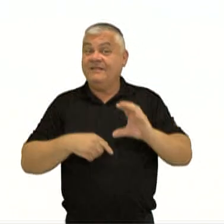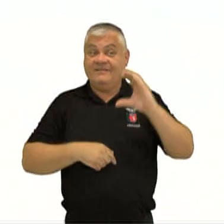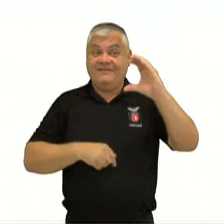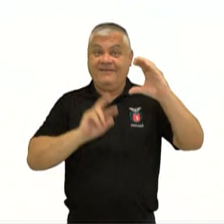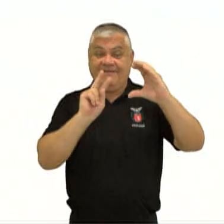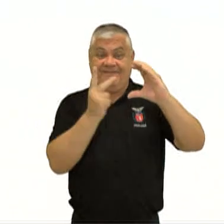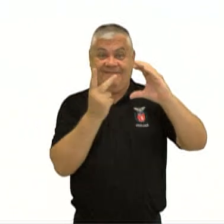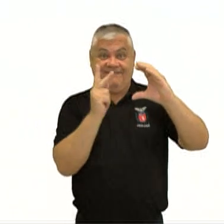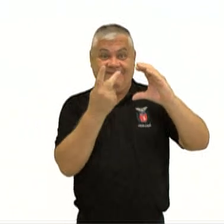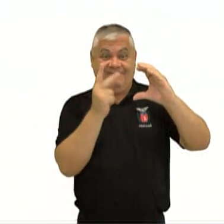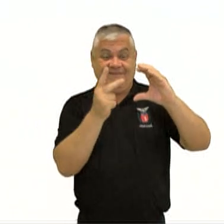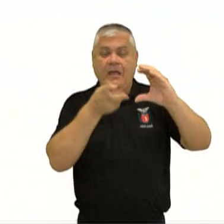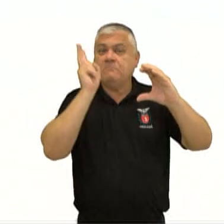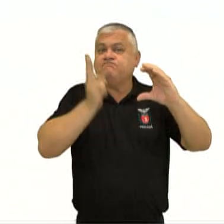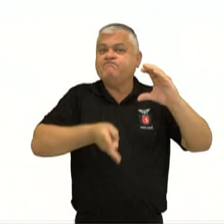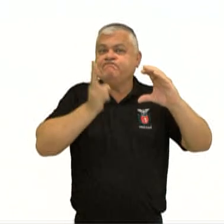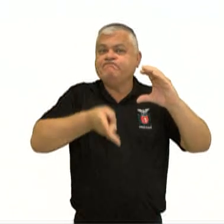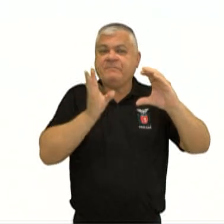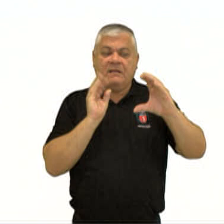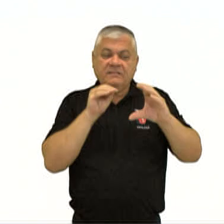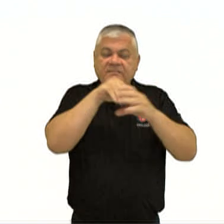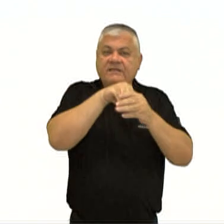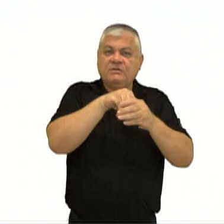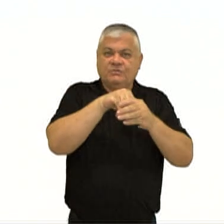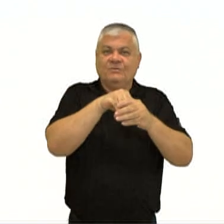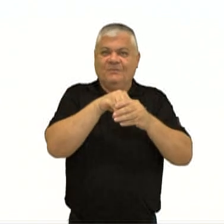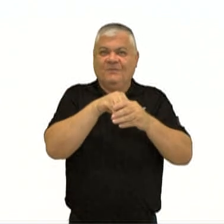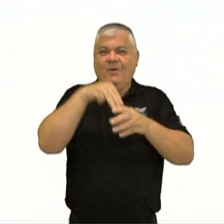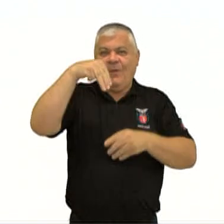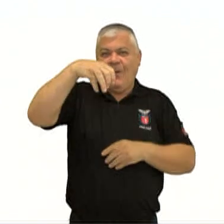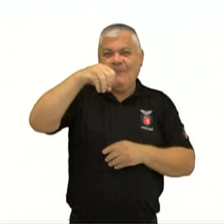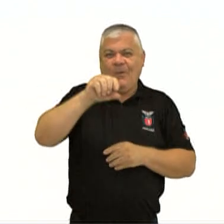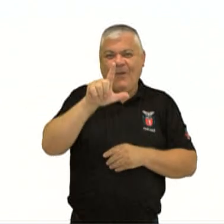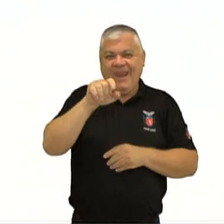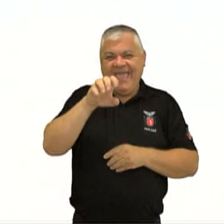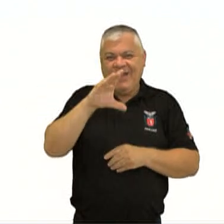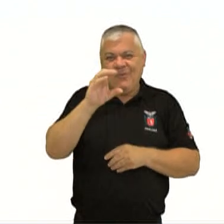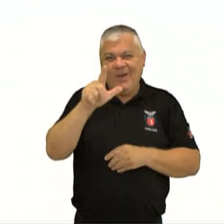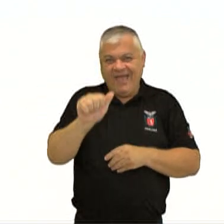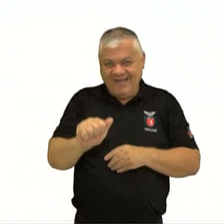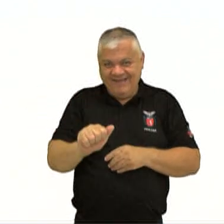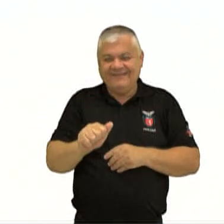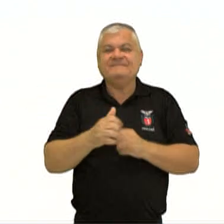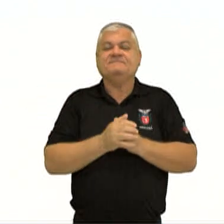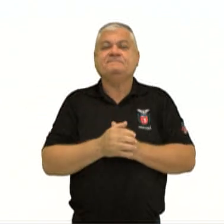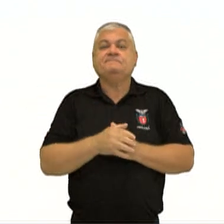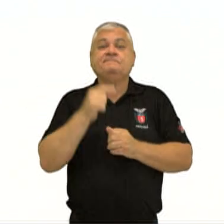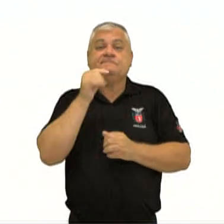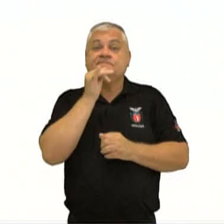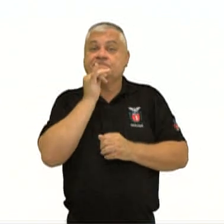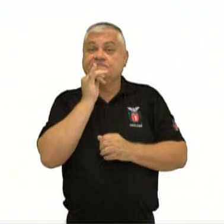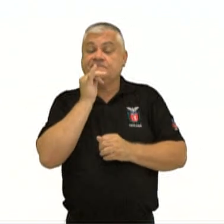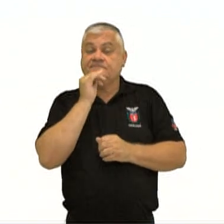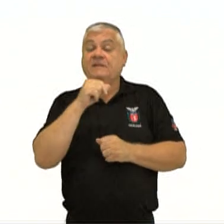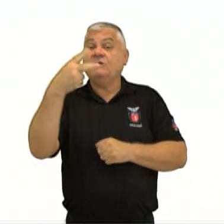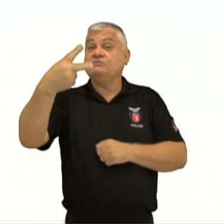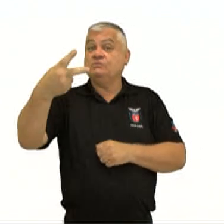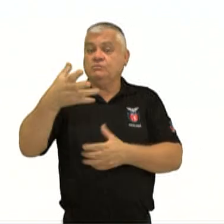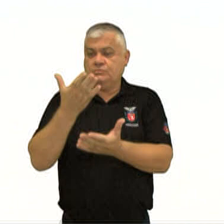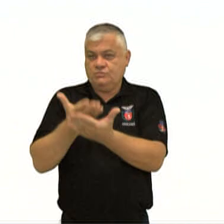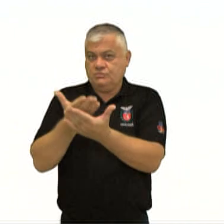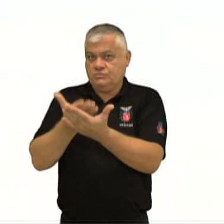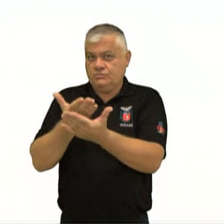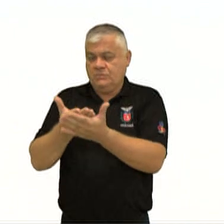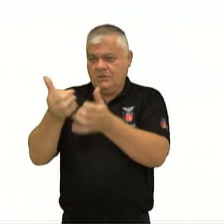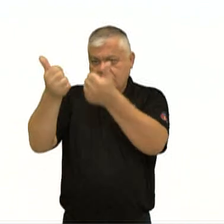hidrogênio presentes numa molécula, tá certo? Então, essas são as condições. Lembre-se, o segundo postulado, ele nos